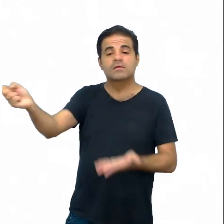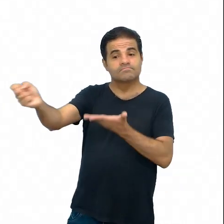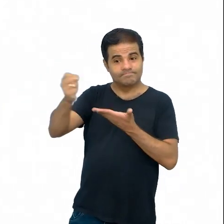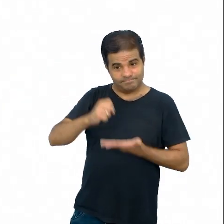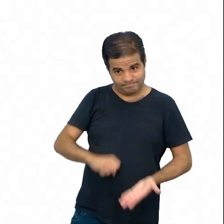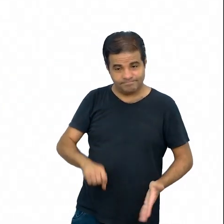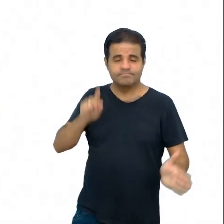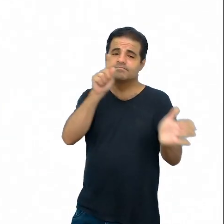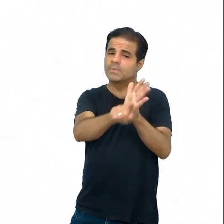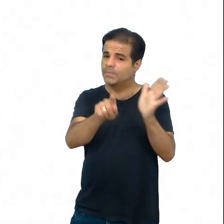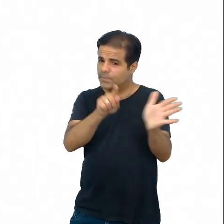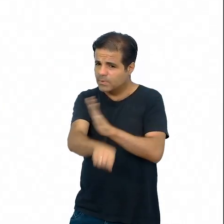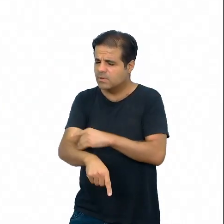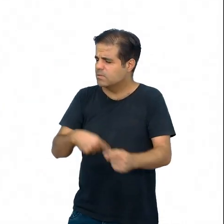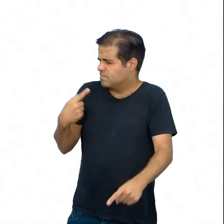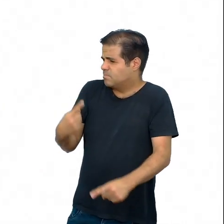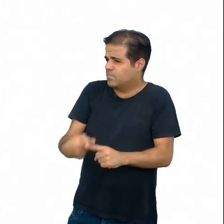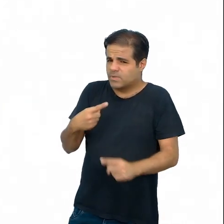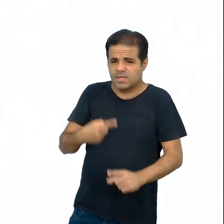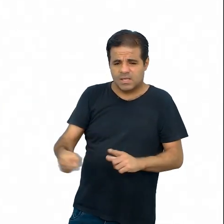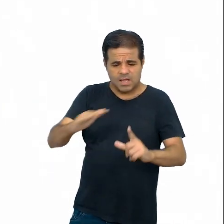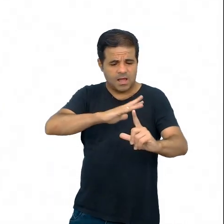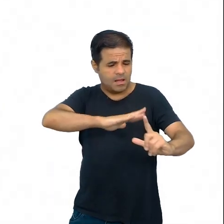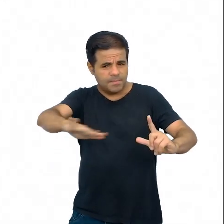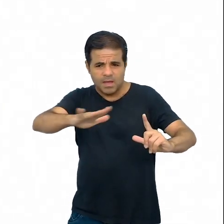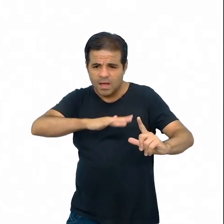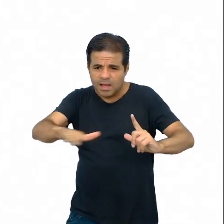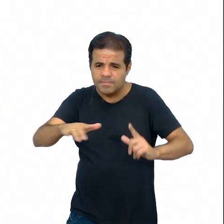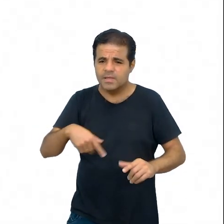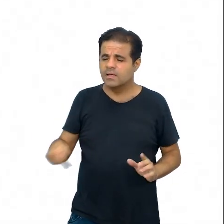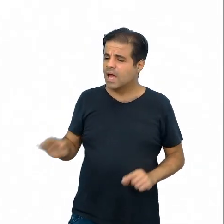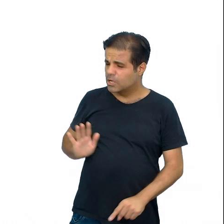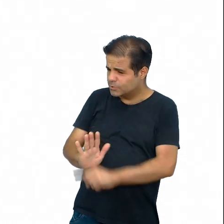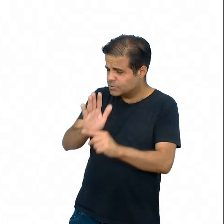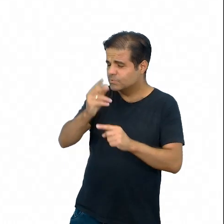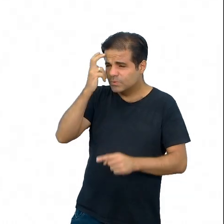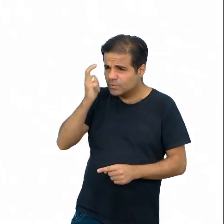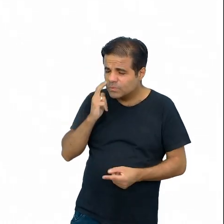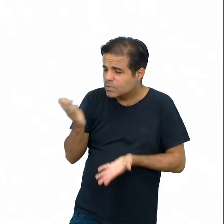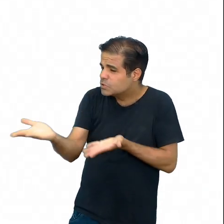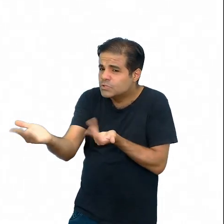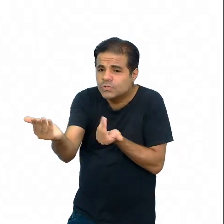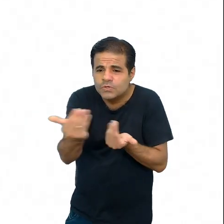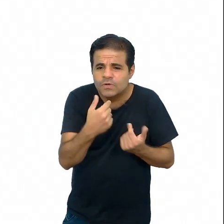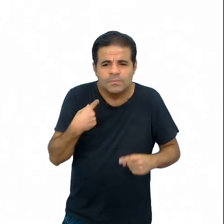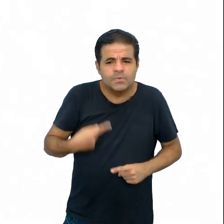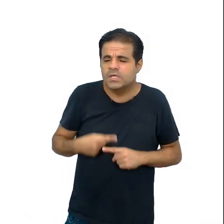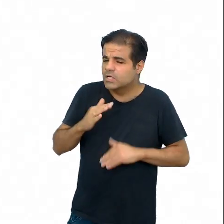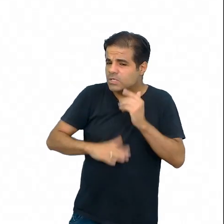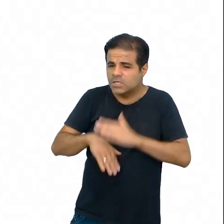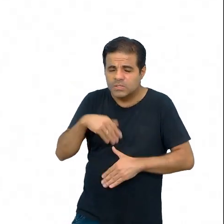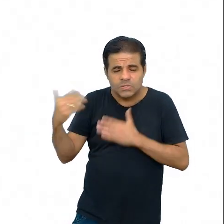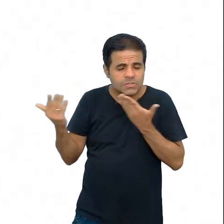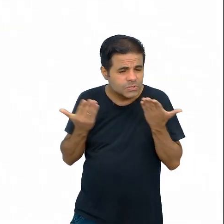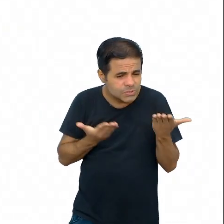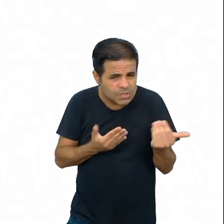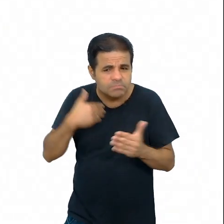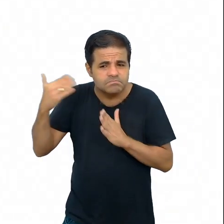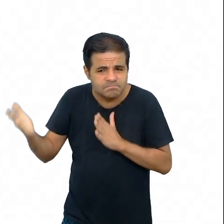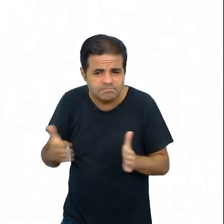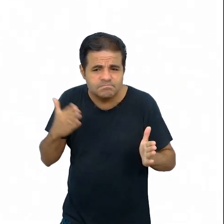Trazendo ali algumas perguntas: por que as mídias são importantes para a cultura juvenil? O que os jovens produzem? Então, há